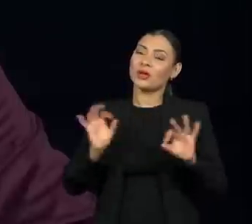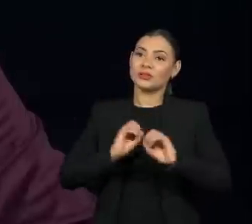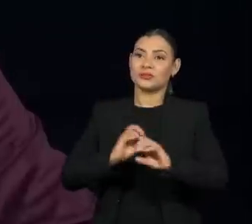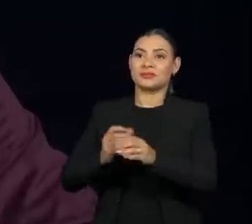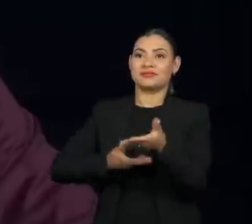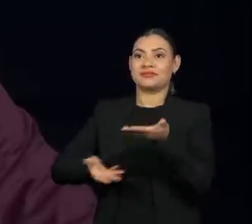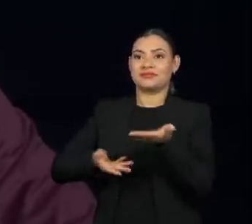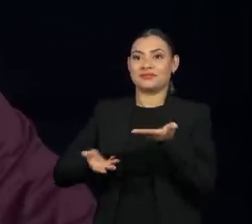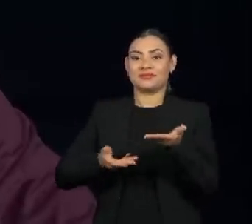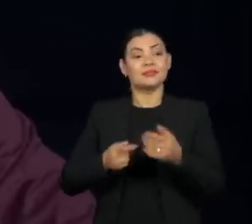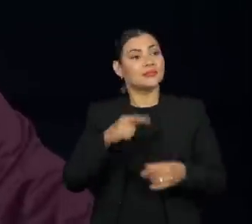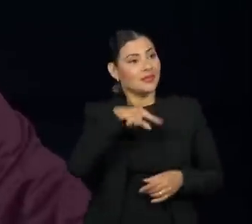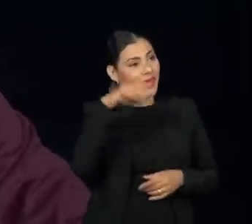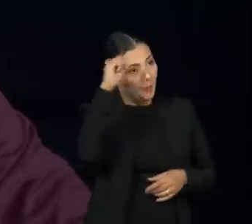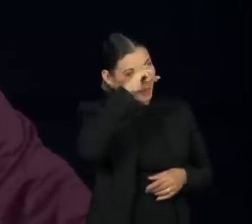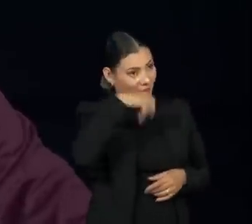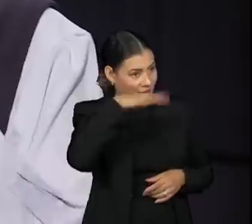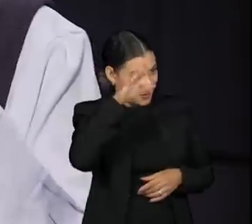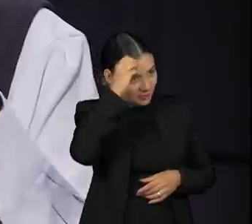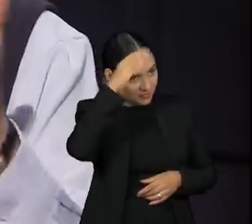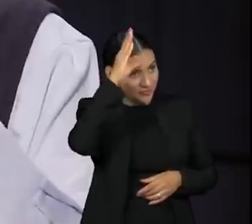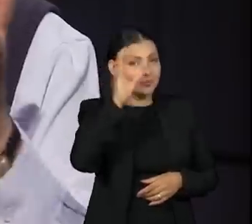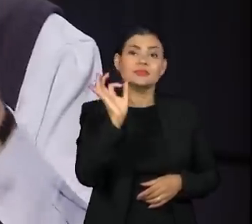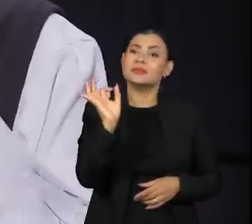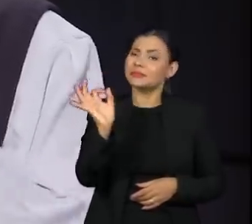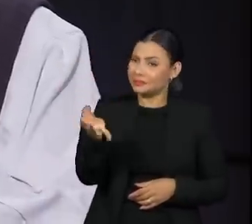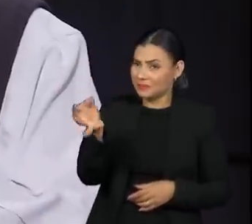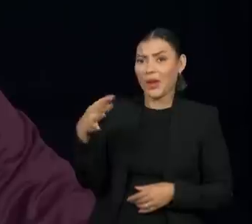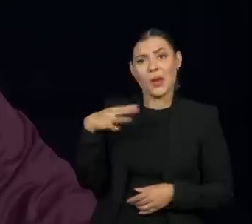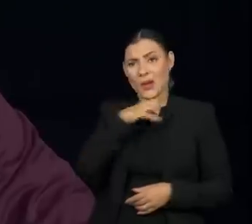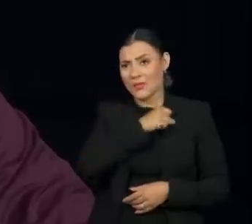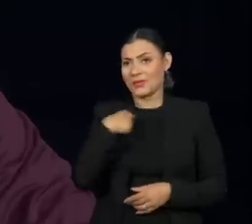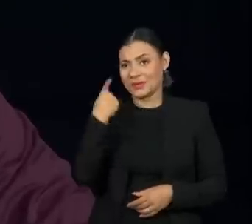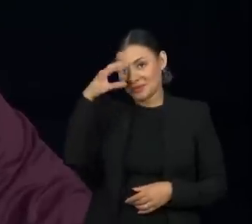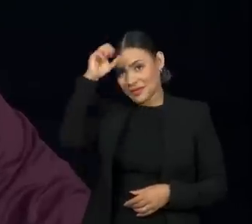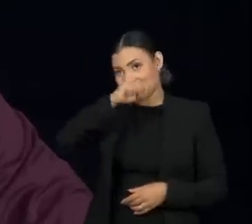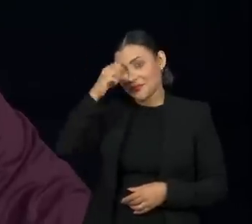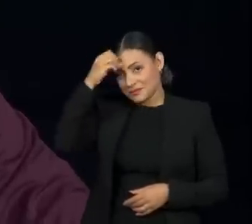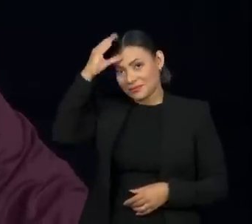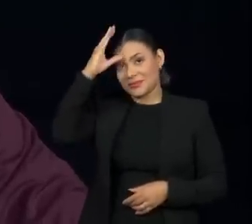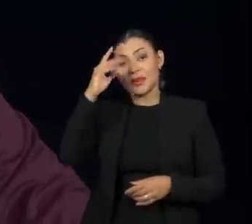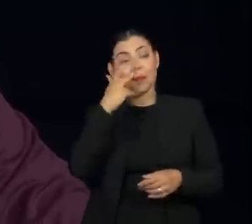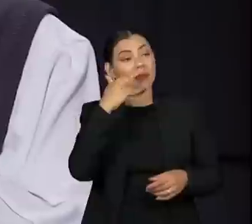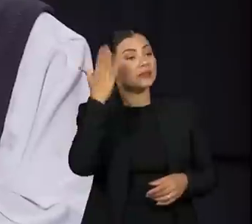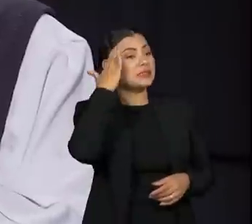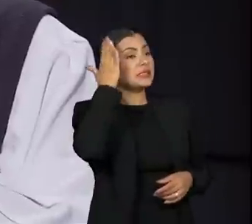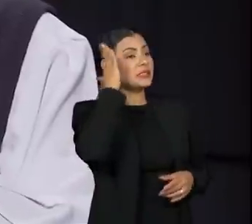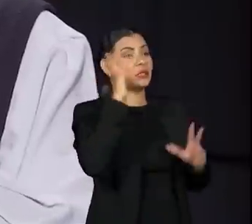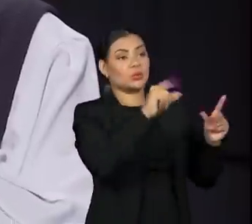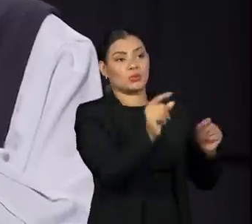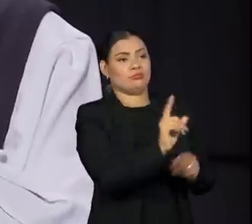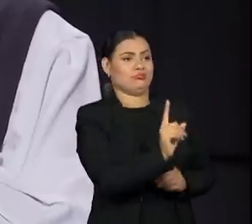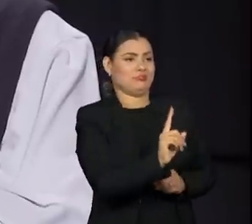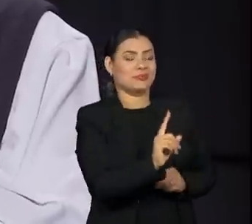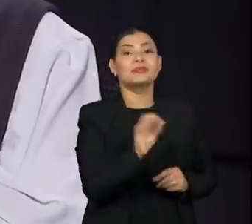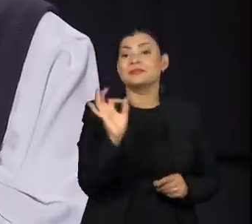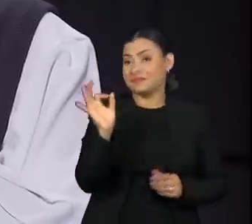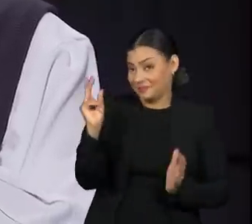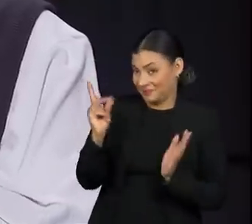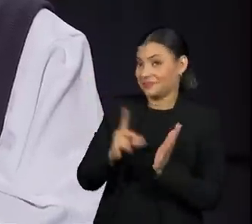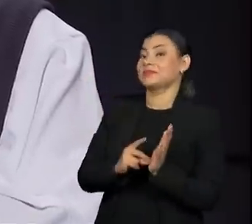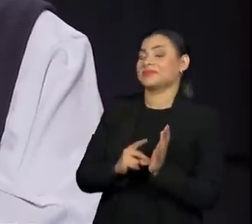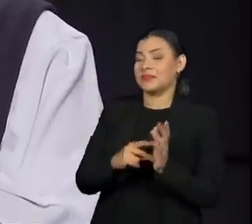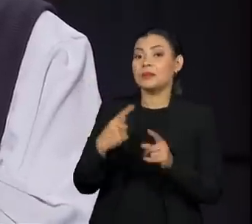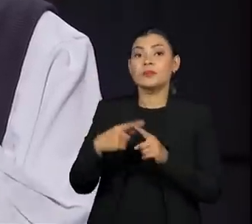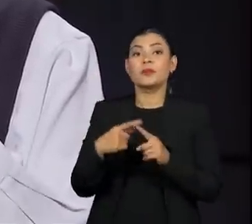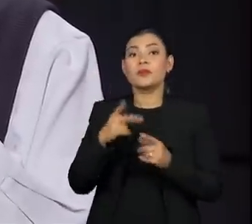parece que a gente aprende mais né Falando de coisas que você acha que você já sabe tudo né porque você é